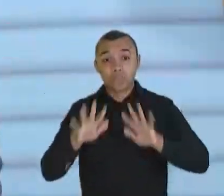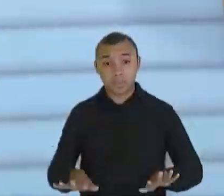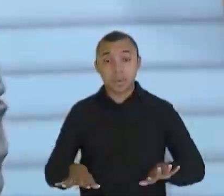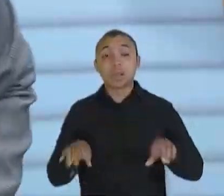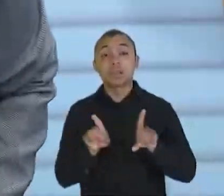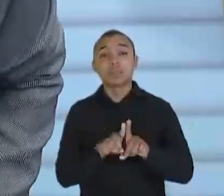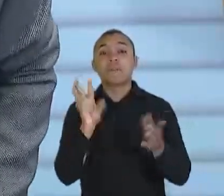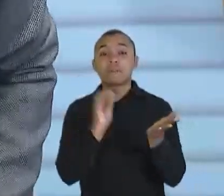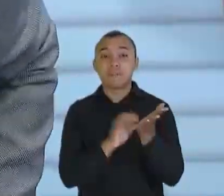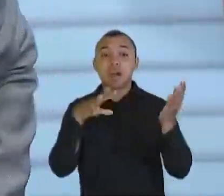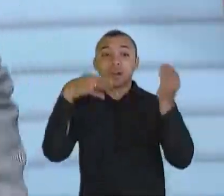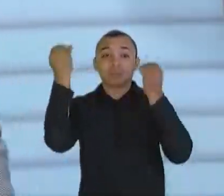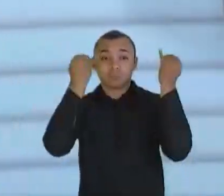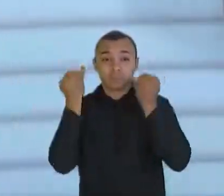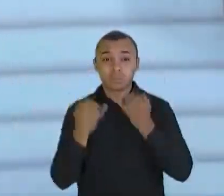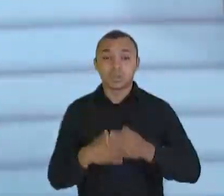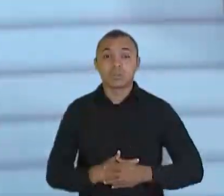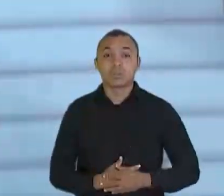coisas, desinformando. Veja,